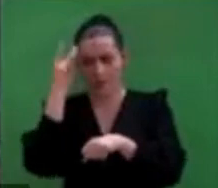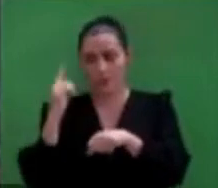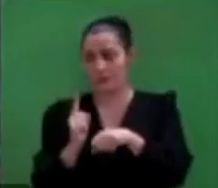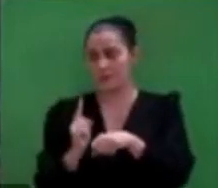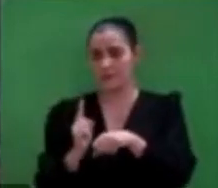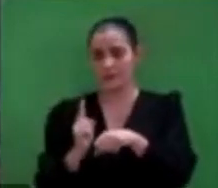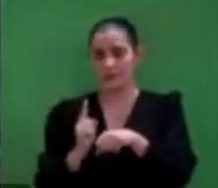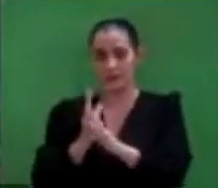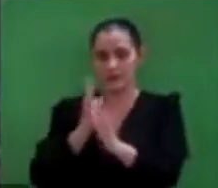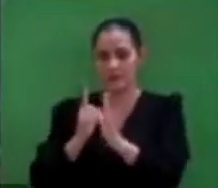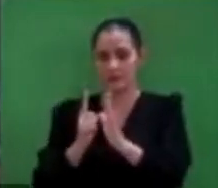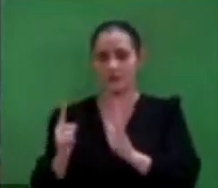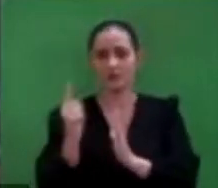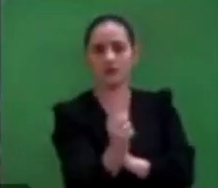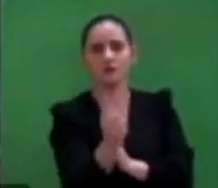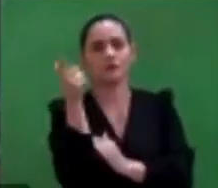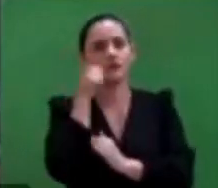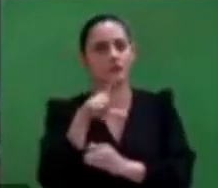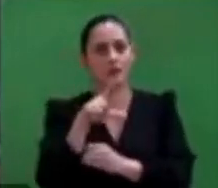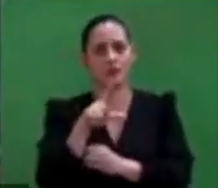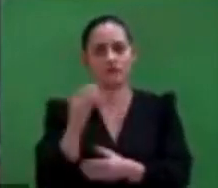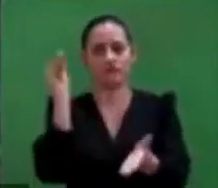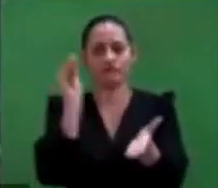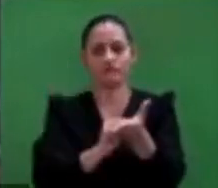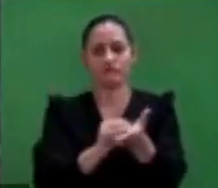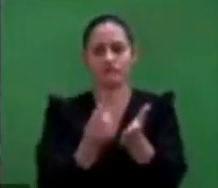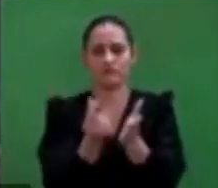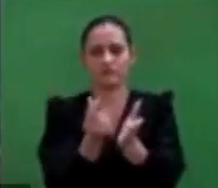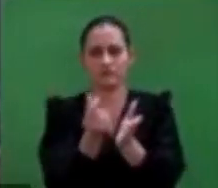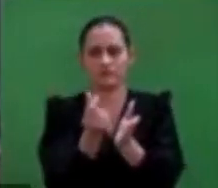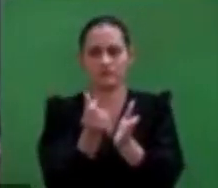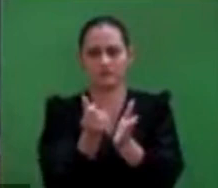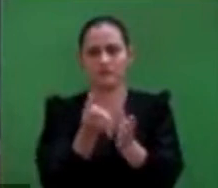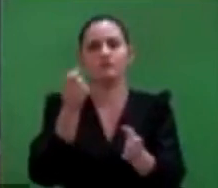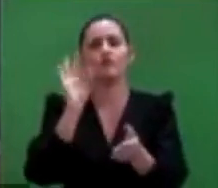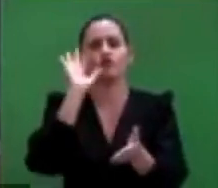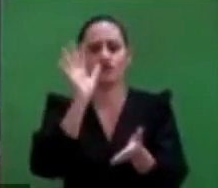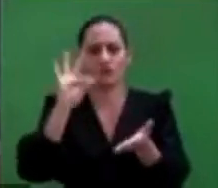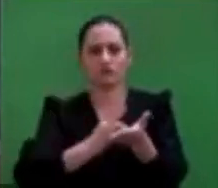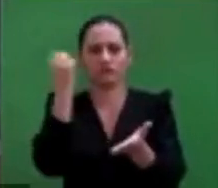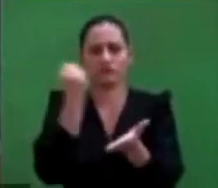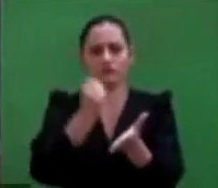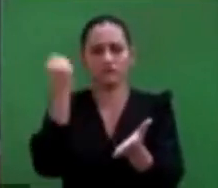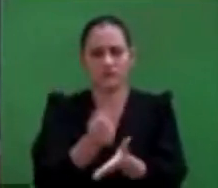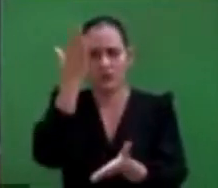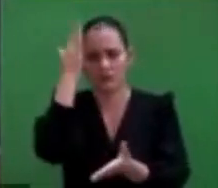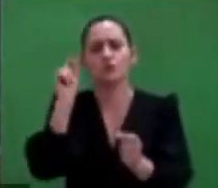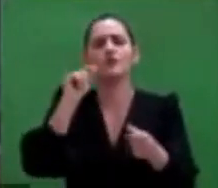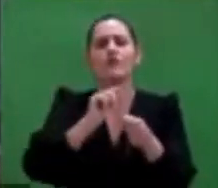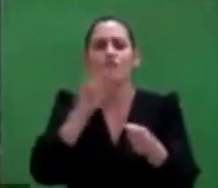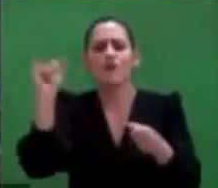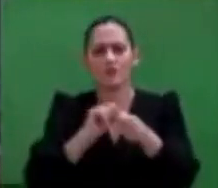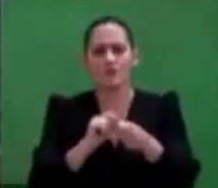ganhar. Vai registrar o preço. Vai ser contratado. Sabe o que, é que ele vai fazer, deputado